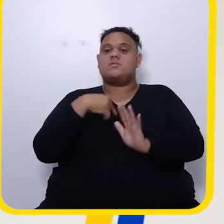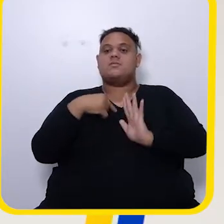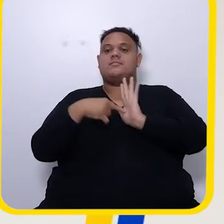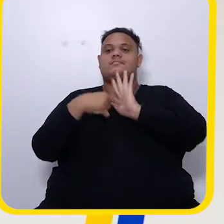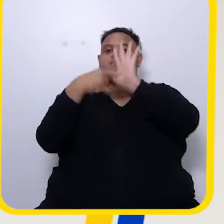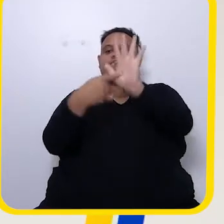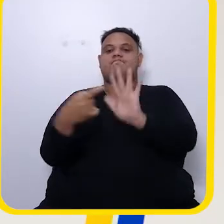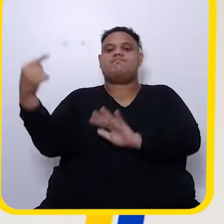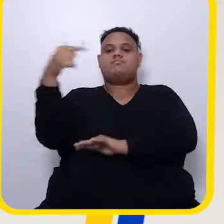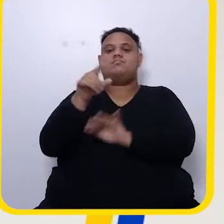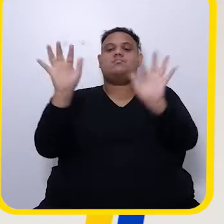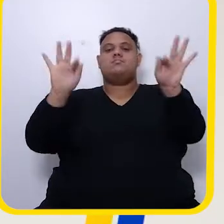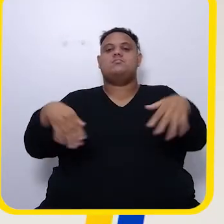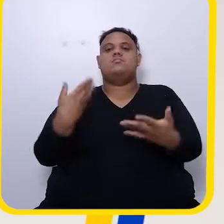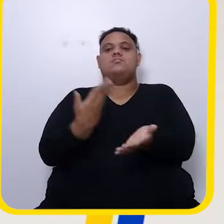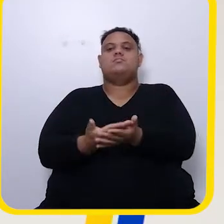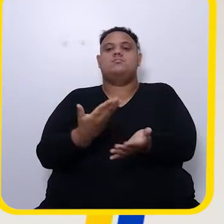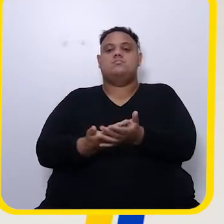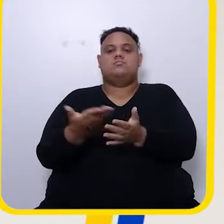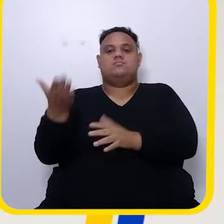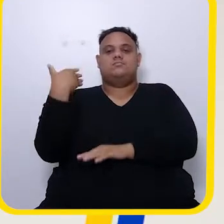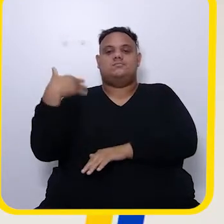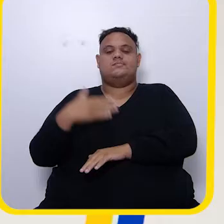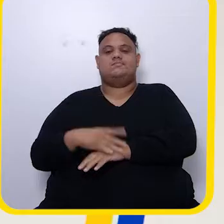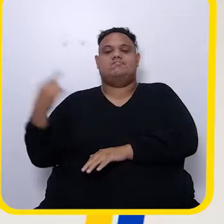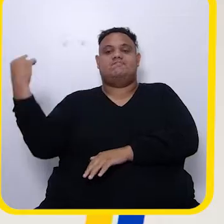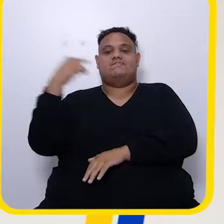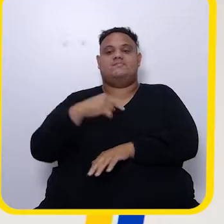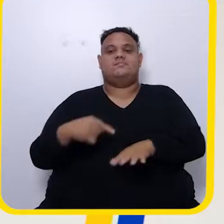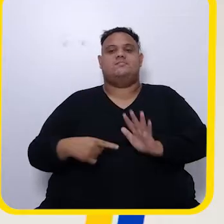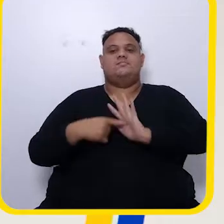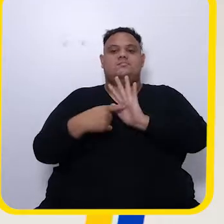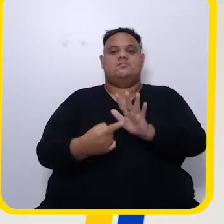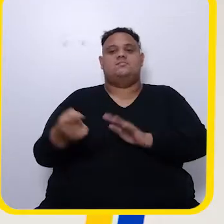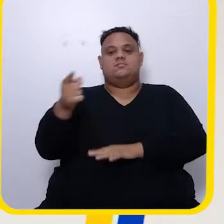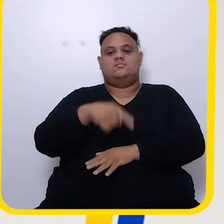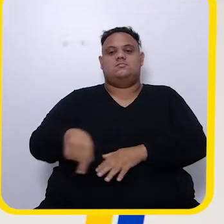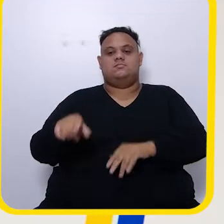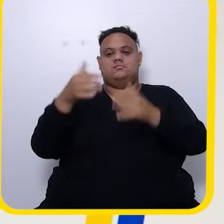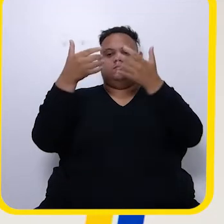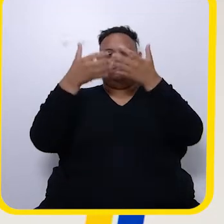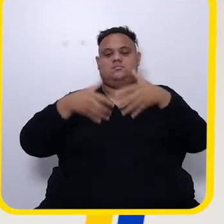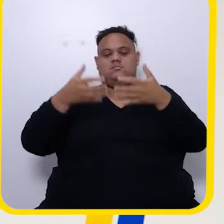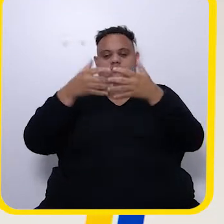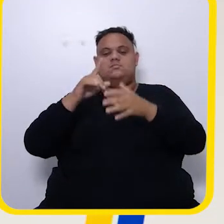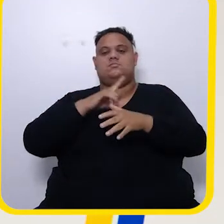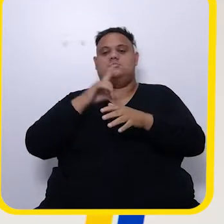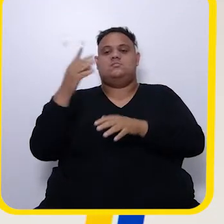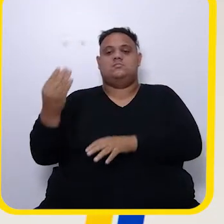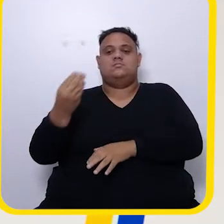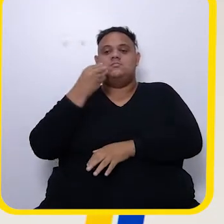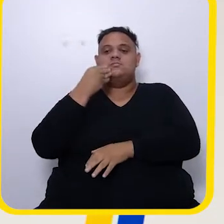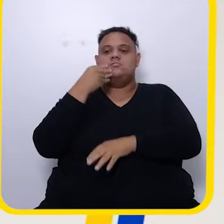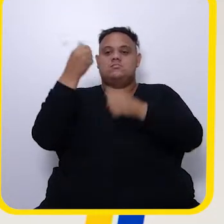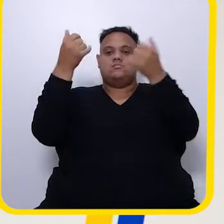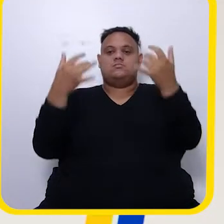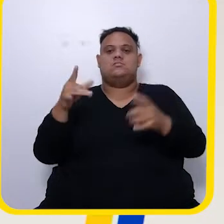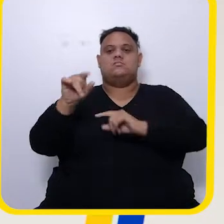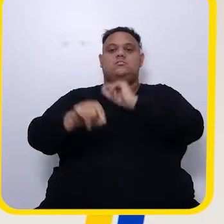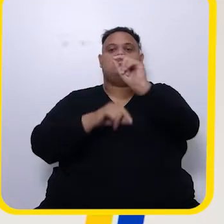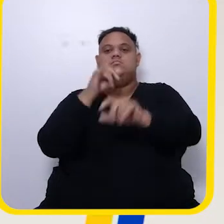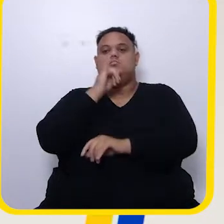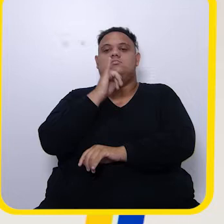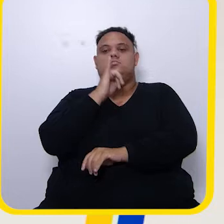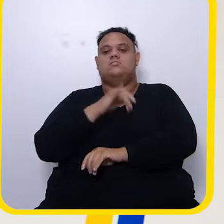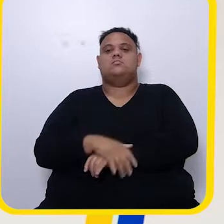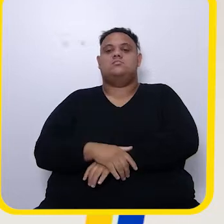vocês já no finalzinho da aula passada foi esse daqui. Deixei para vocês refletirem e tentarem desenrolar. Diz o seguinte, o exemplo: